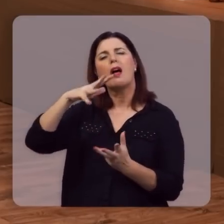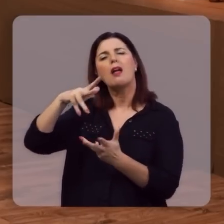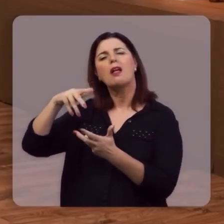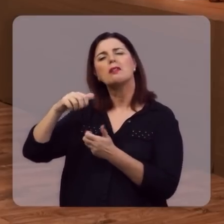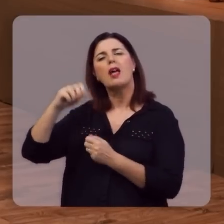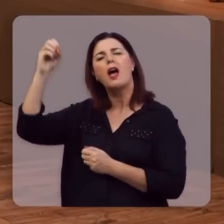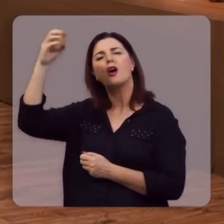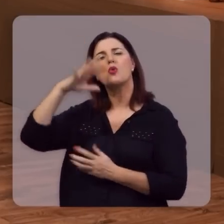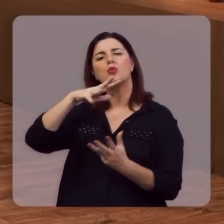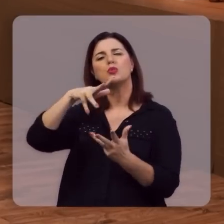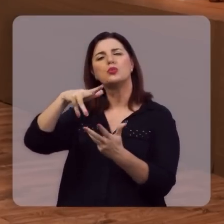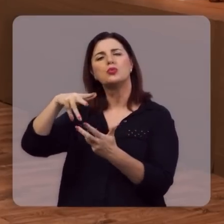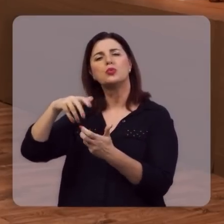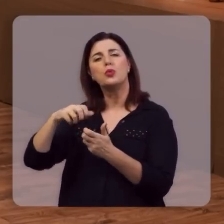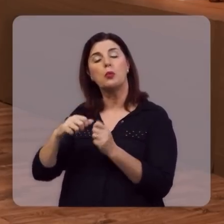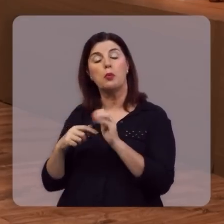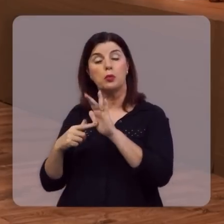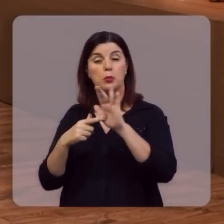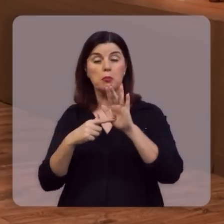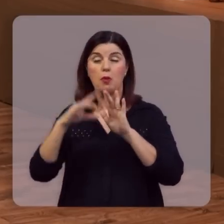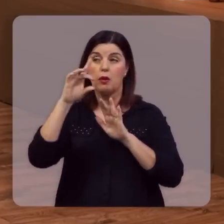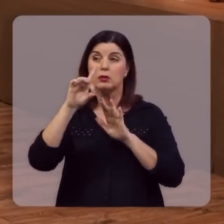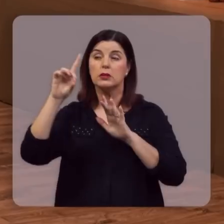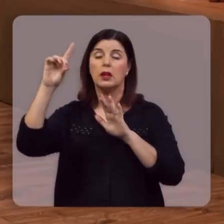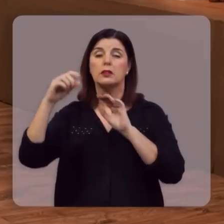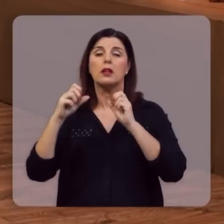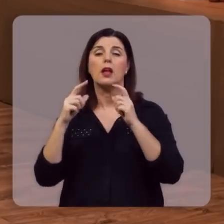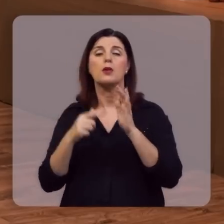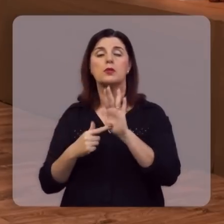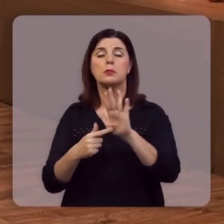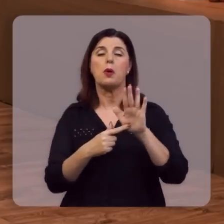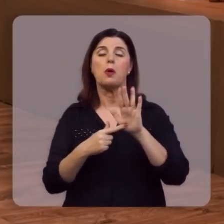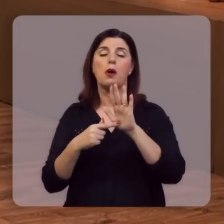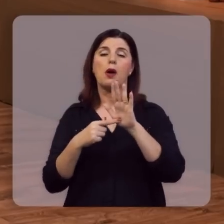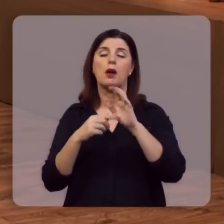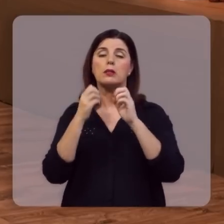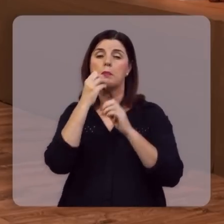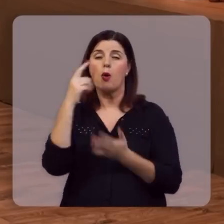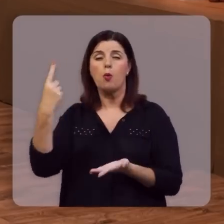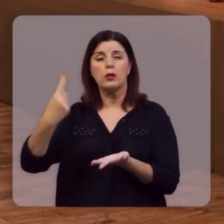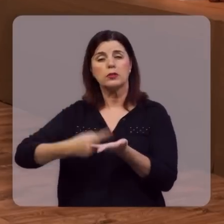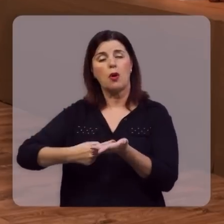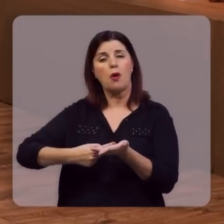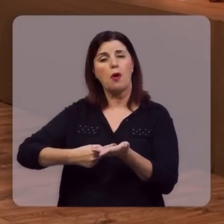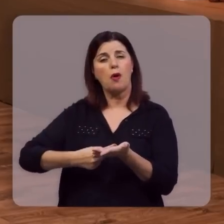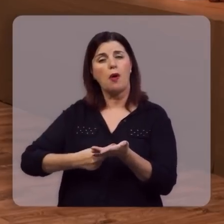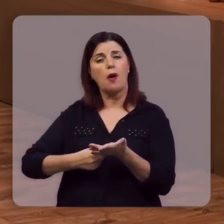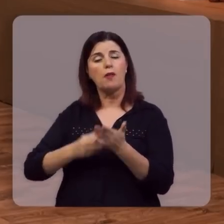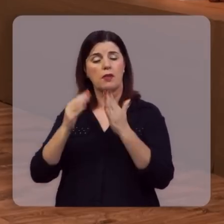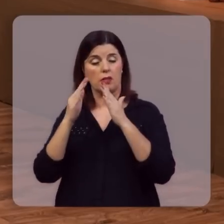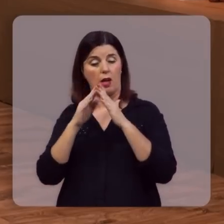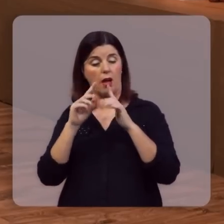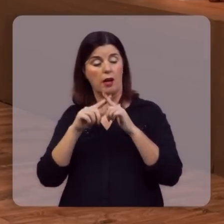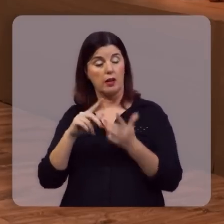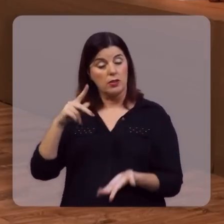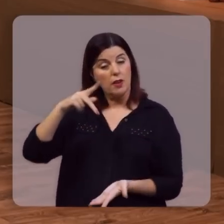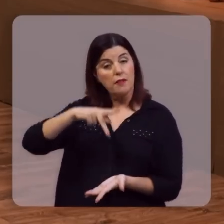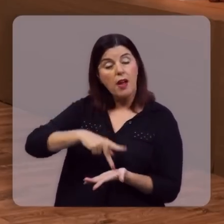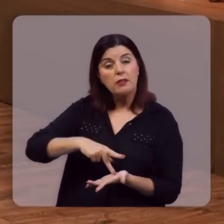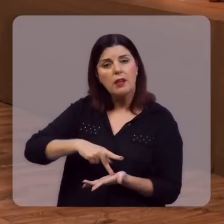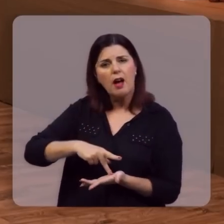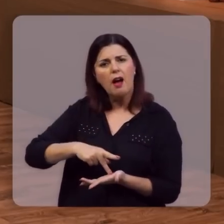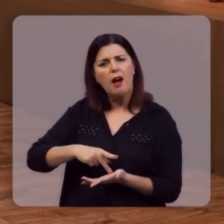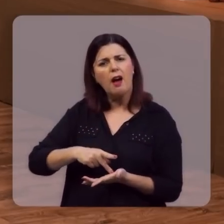é a embaixadora de Deus, a igreja é a portadora das boas novas, a igreja é a coluna da verdade,